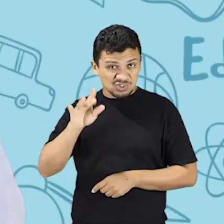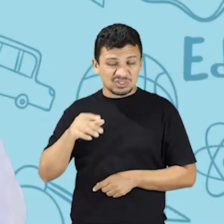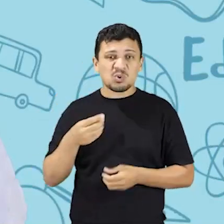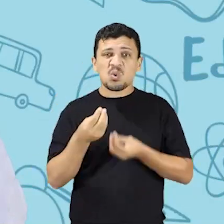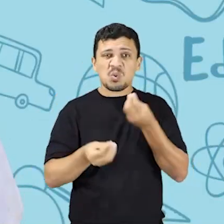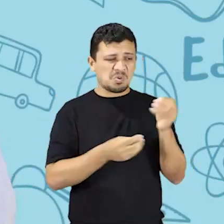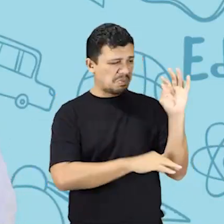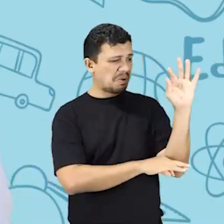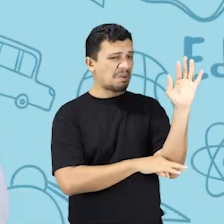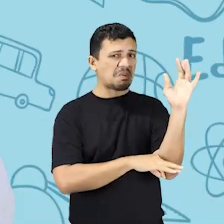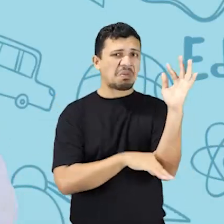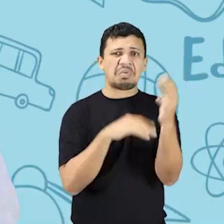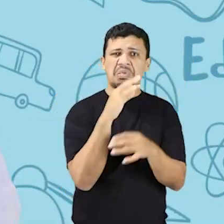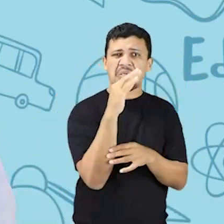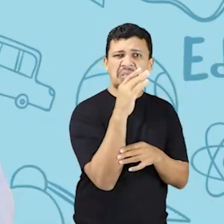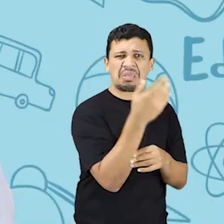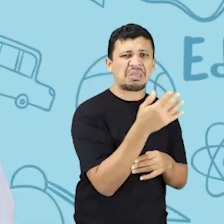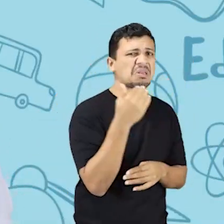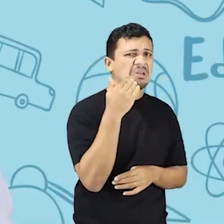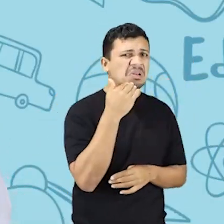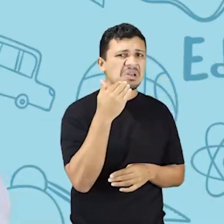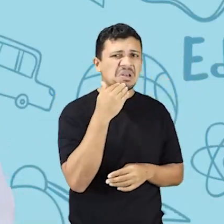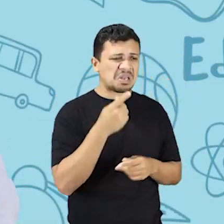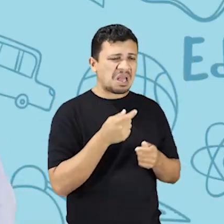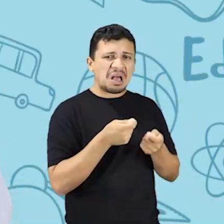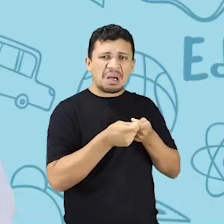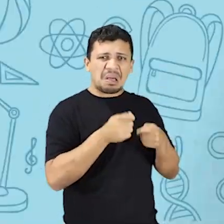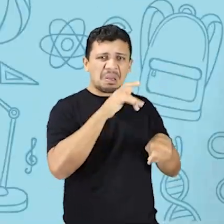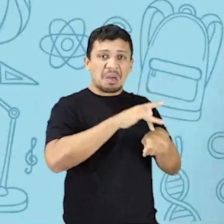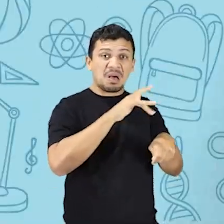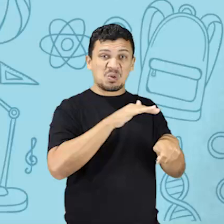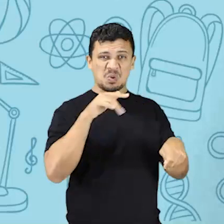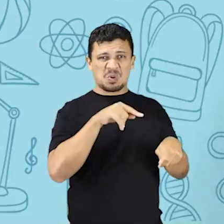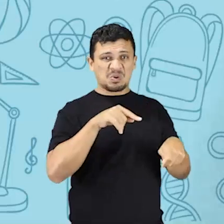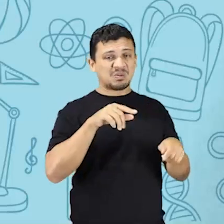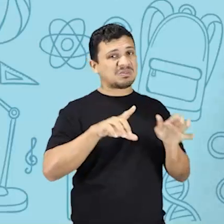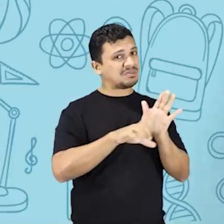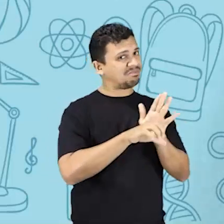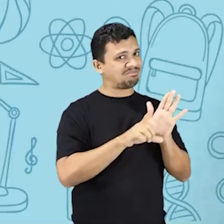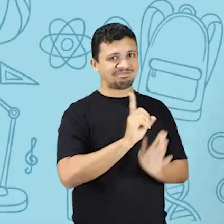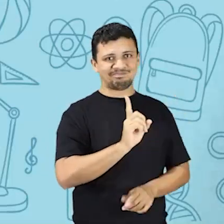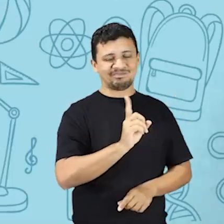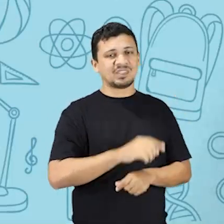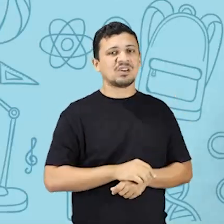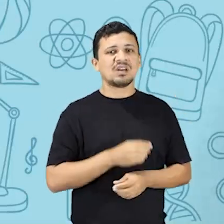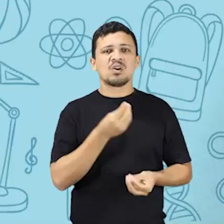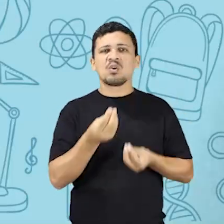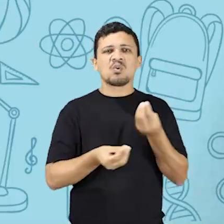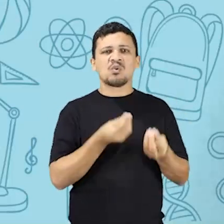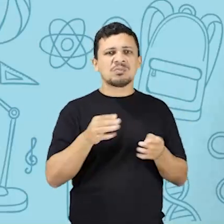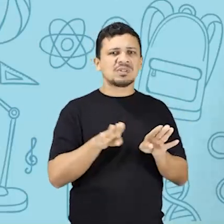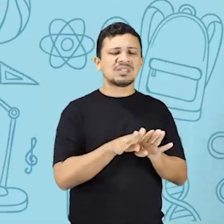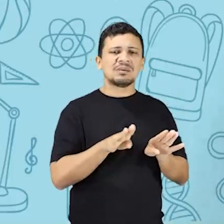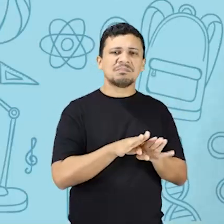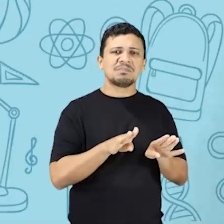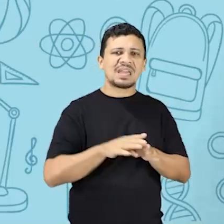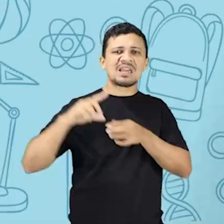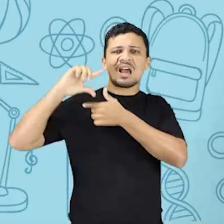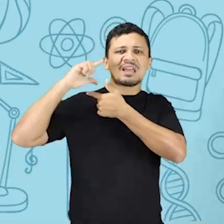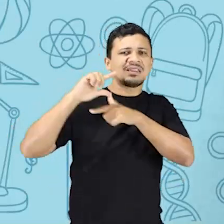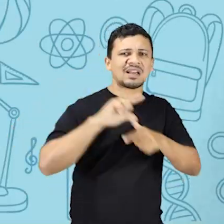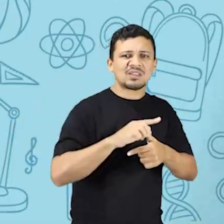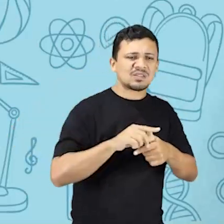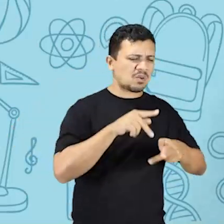desequilíbrio ambiental em nada tem a ver com o garimpo ilegal? E o apagamento das tradições e a diversidade dos